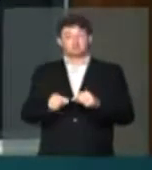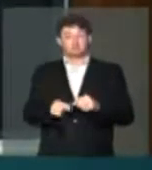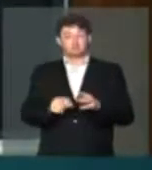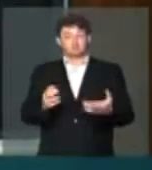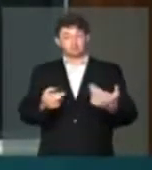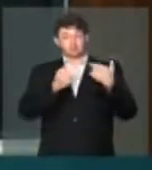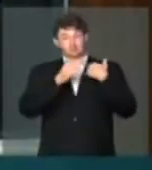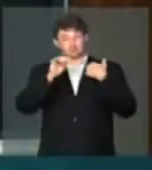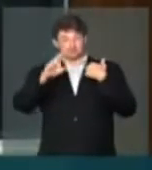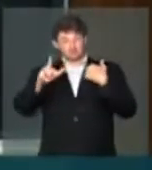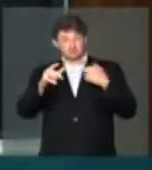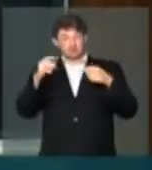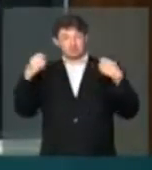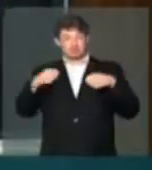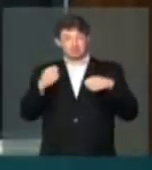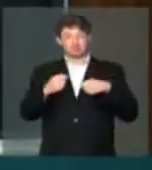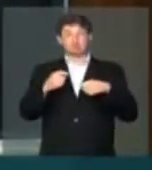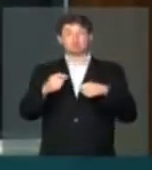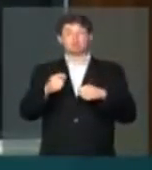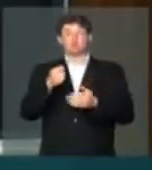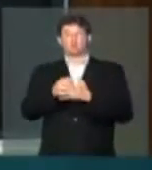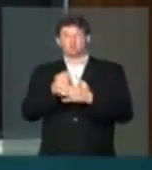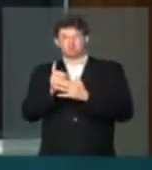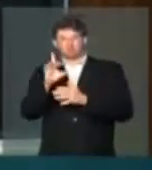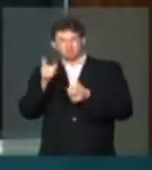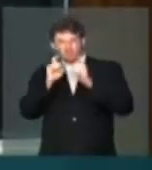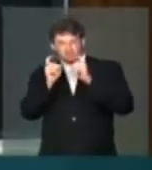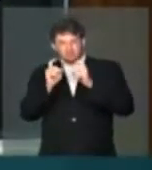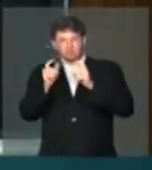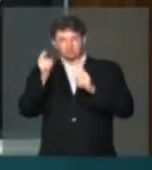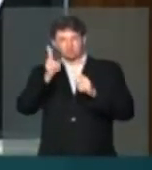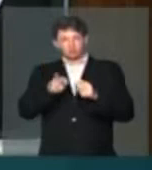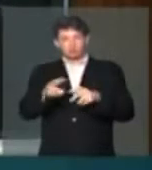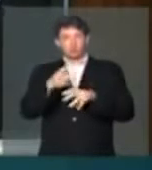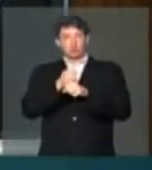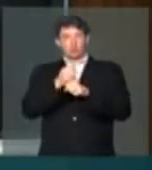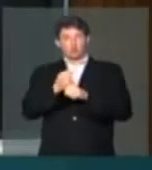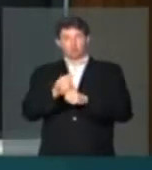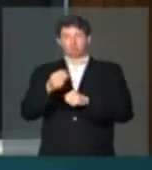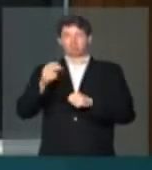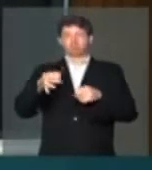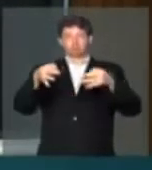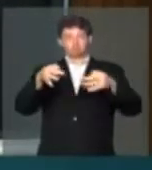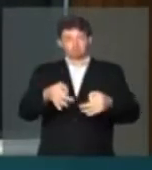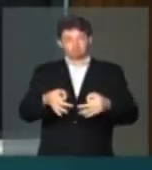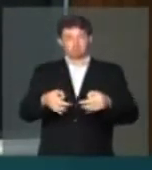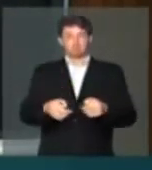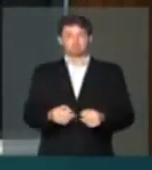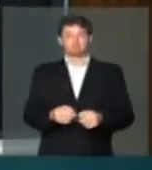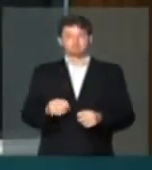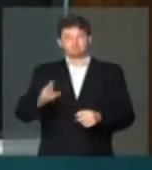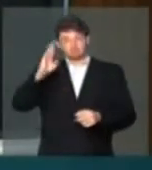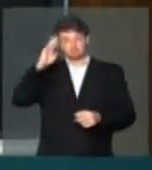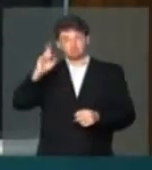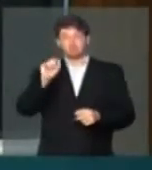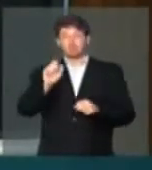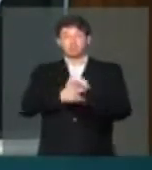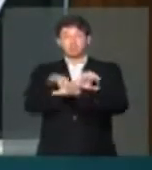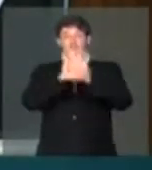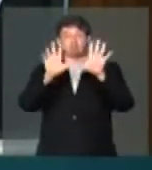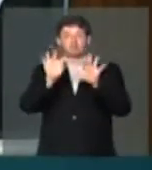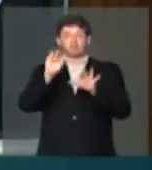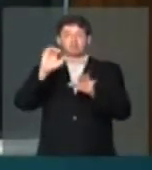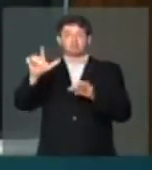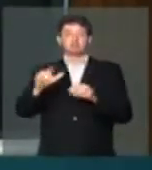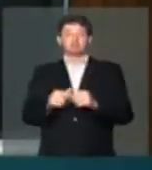Responsabilidade Fiscal demanda ir além de obrigar os gestores a manter as contas em dia. Essencialmente, é preciso reforçar a transparência